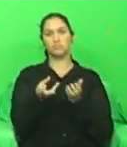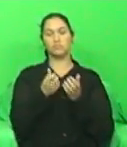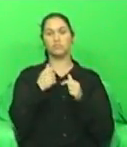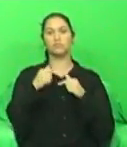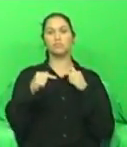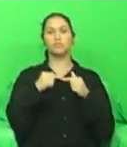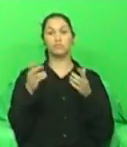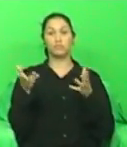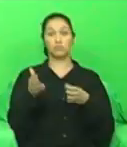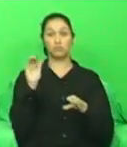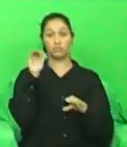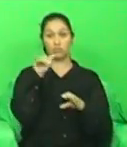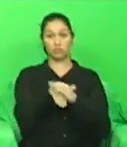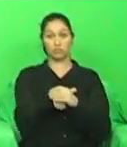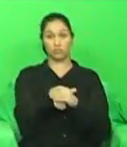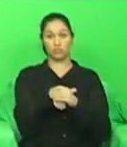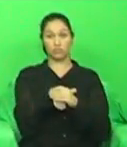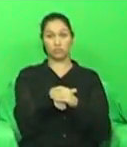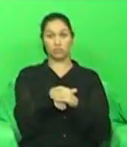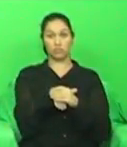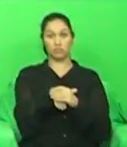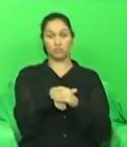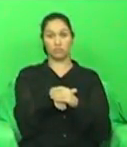discutir esta em votação